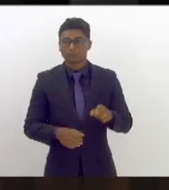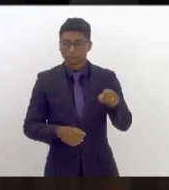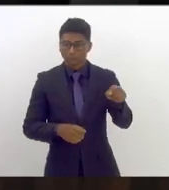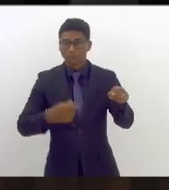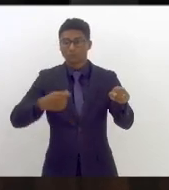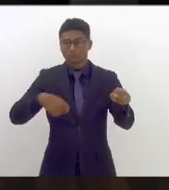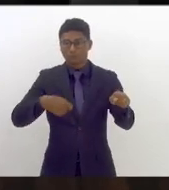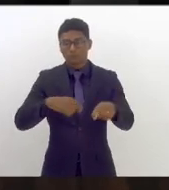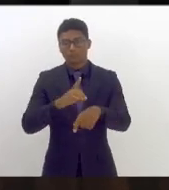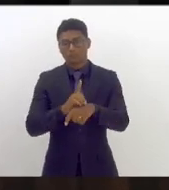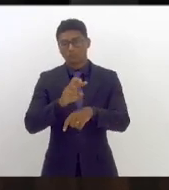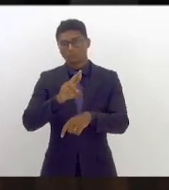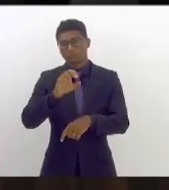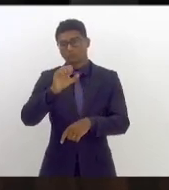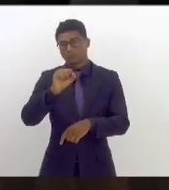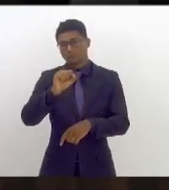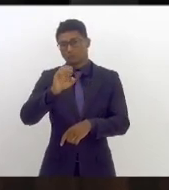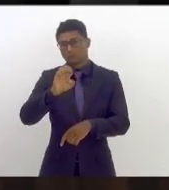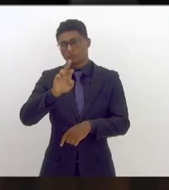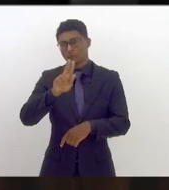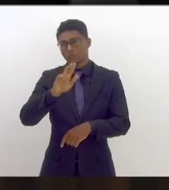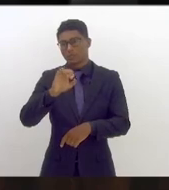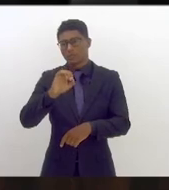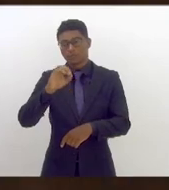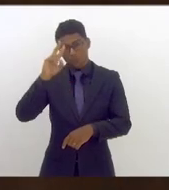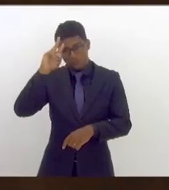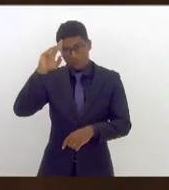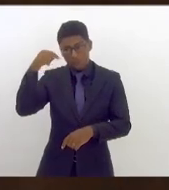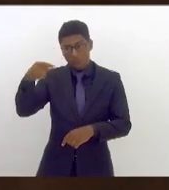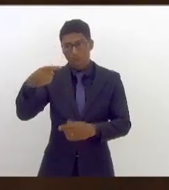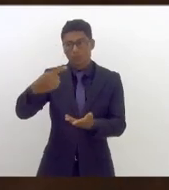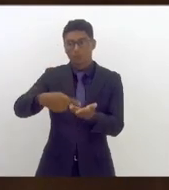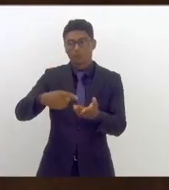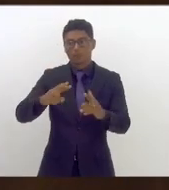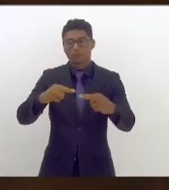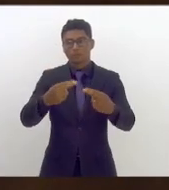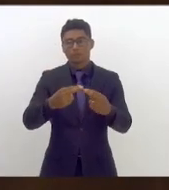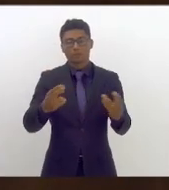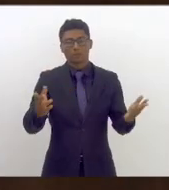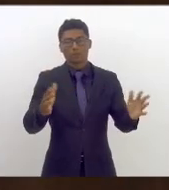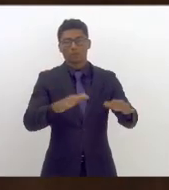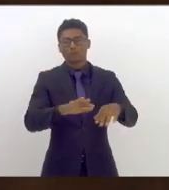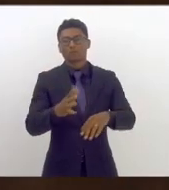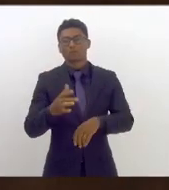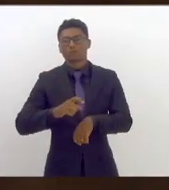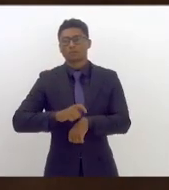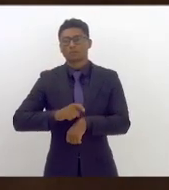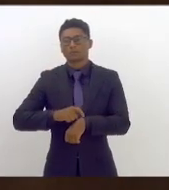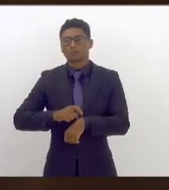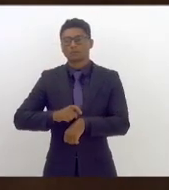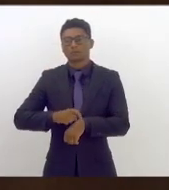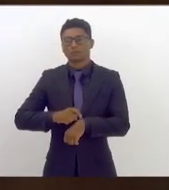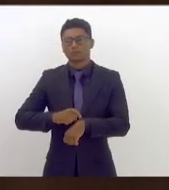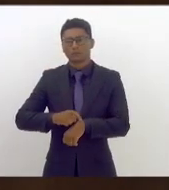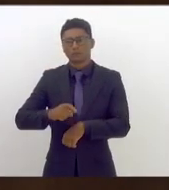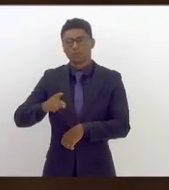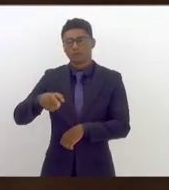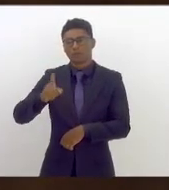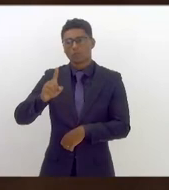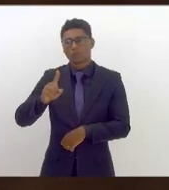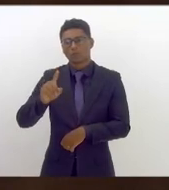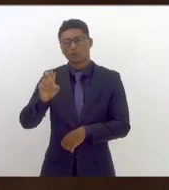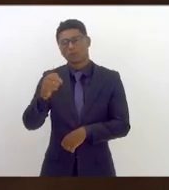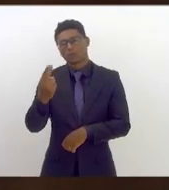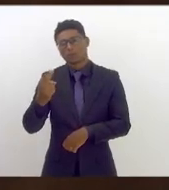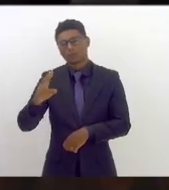doutor Sérgio. Tá ok. Marque para a próxima segunda-feira. Tá ótimo. Tá? Marca por volta de 13, 14 horas. Tá